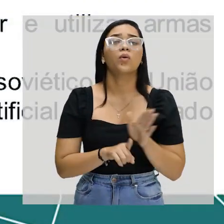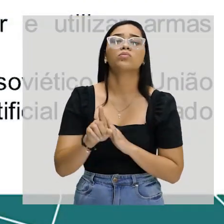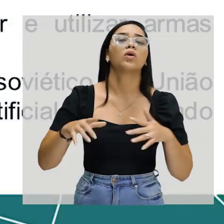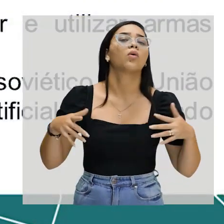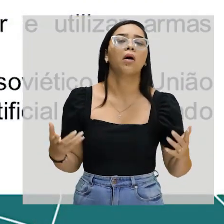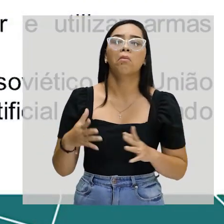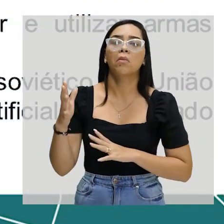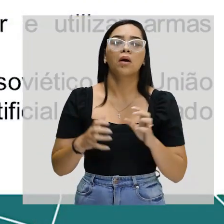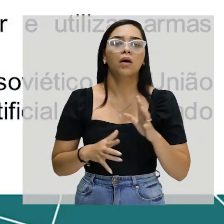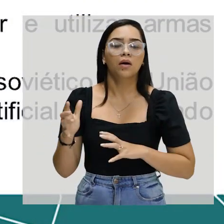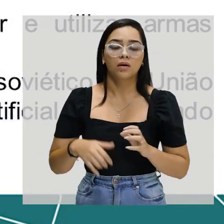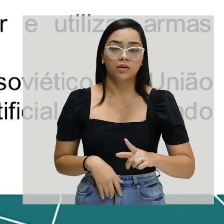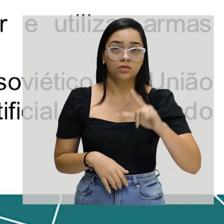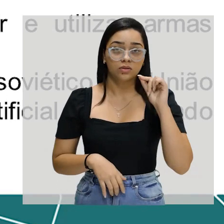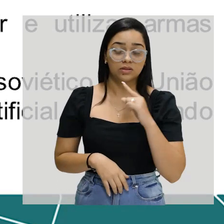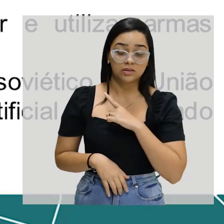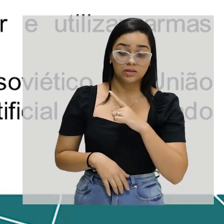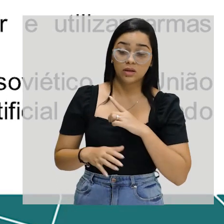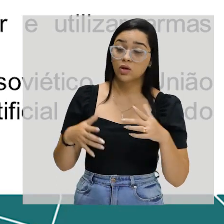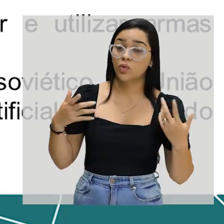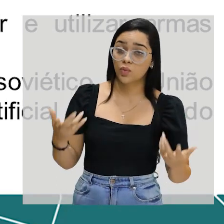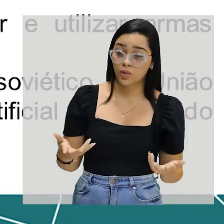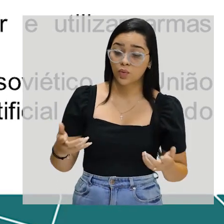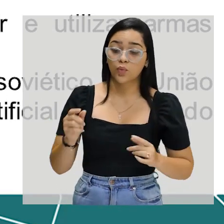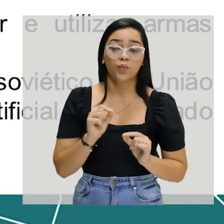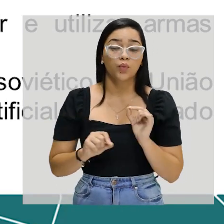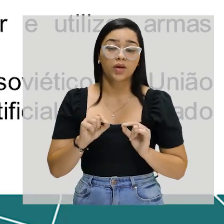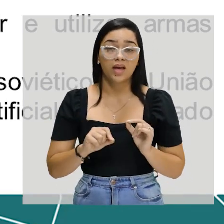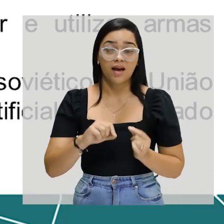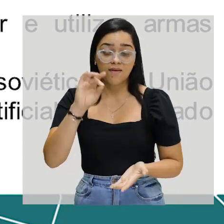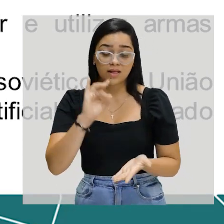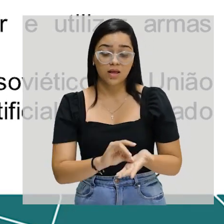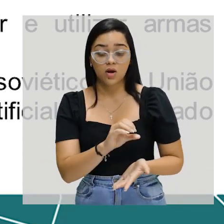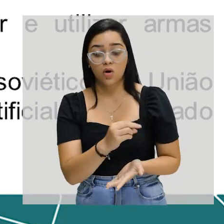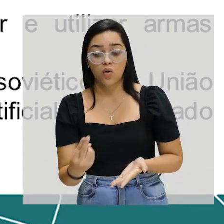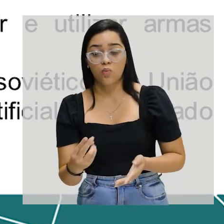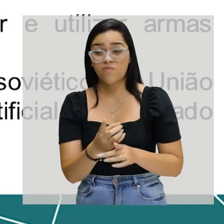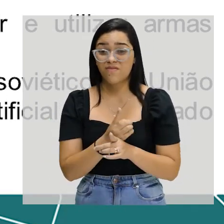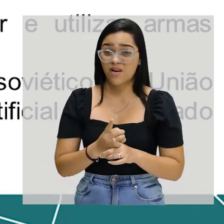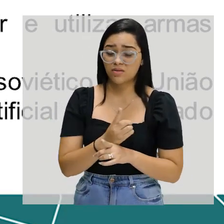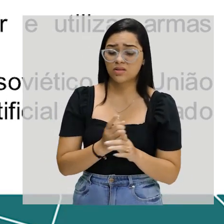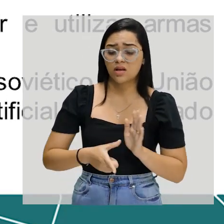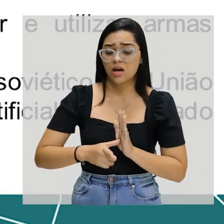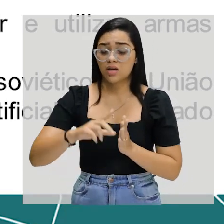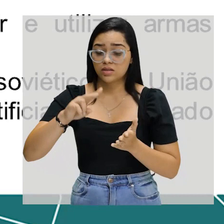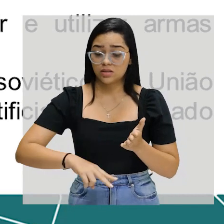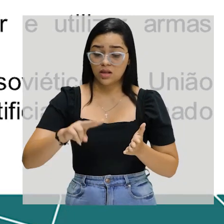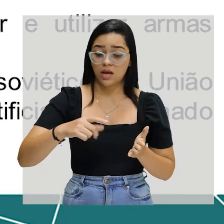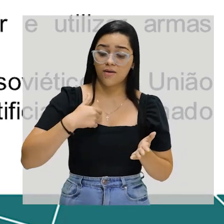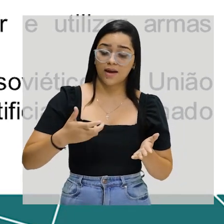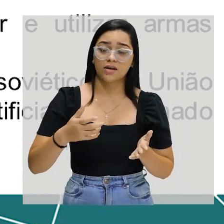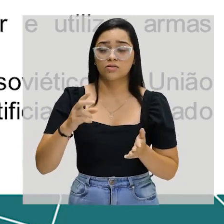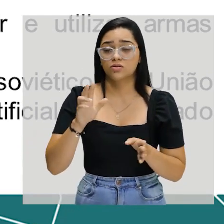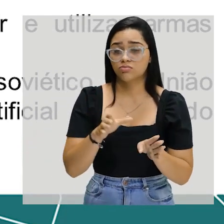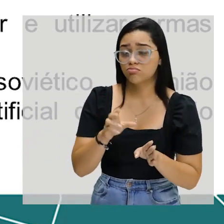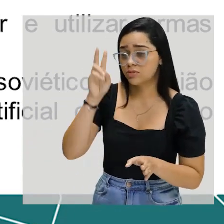sobre a Guerra Fria assinale as seguintes afirmativas enquanto o verdadeiras eu faço antes da gente ler essas alternativas eu quero te lembrar